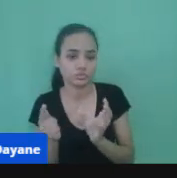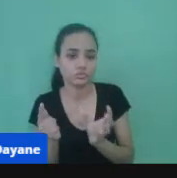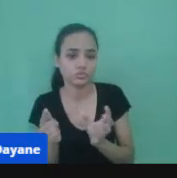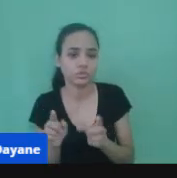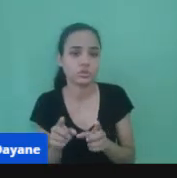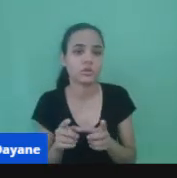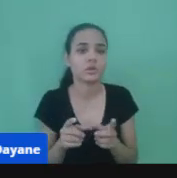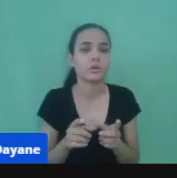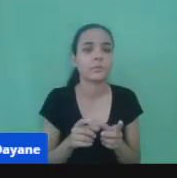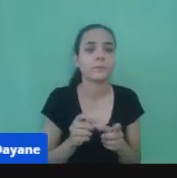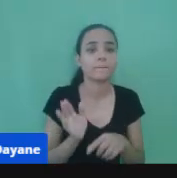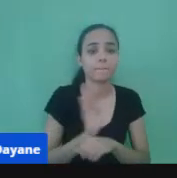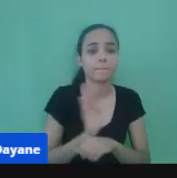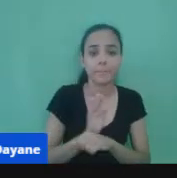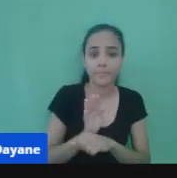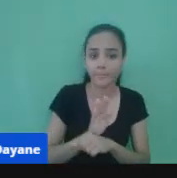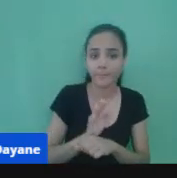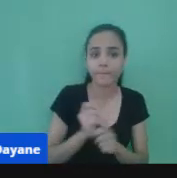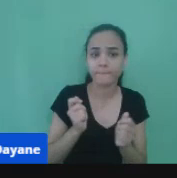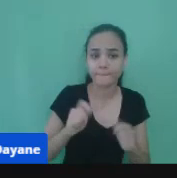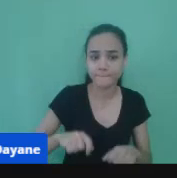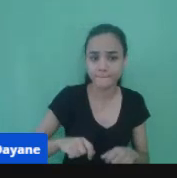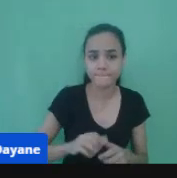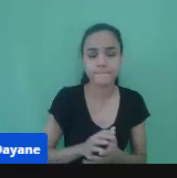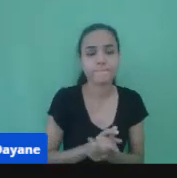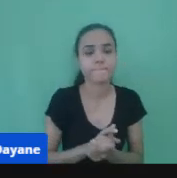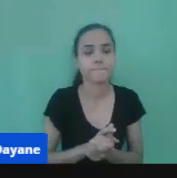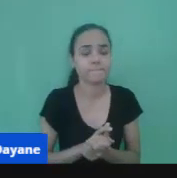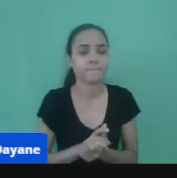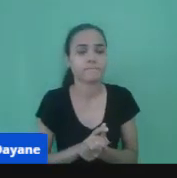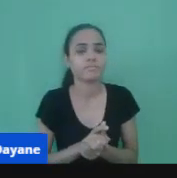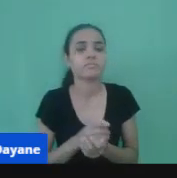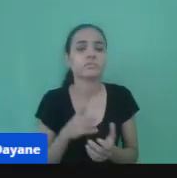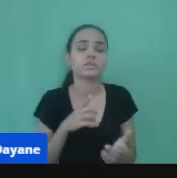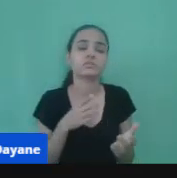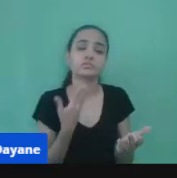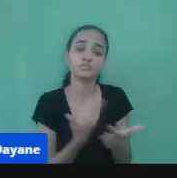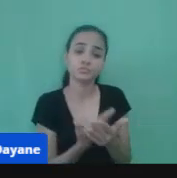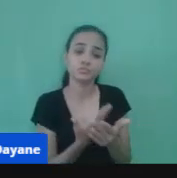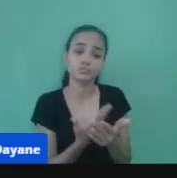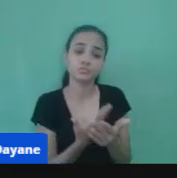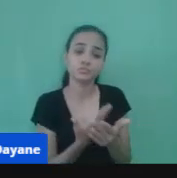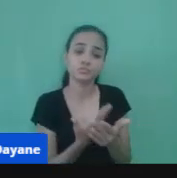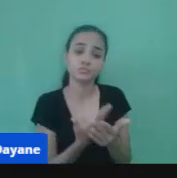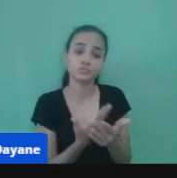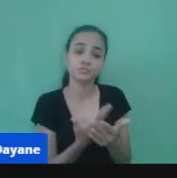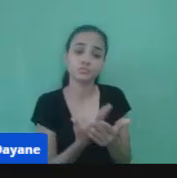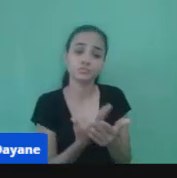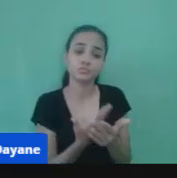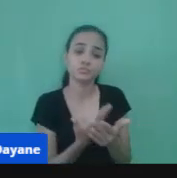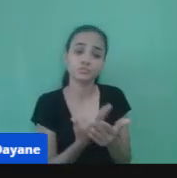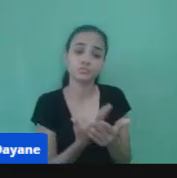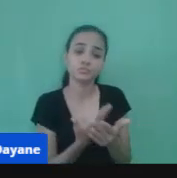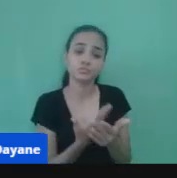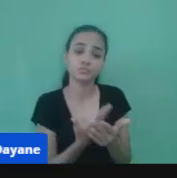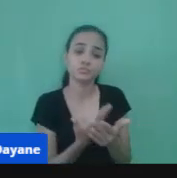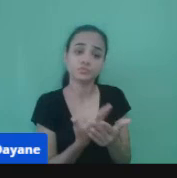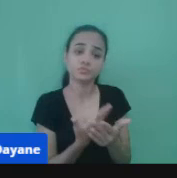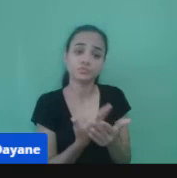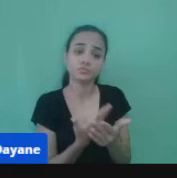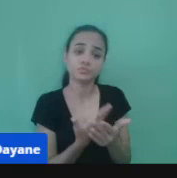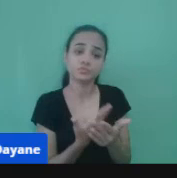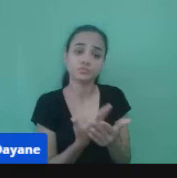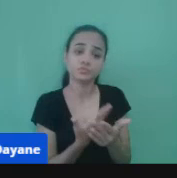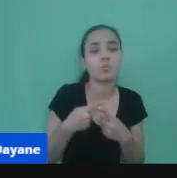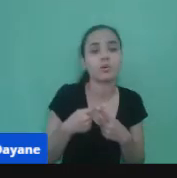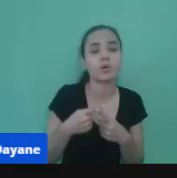ainda, existe uma infinidade de estudos que vão exemplificar as suas vantagens, desde que bem utilizado, e